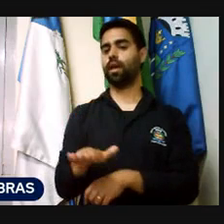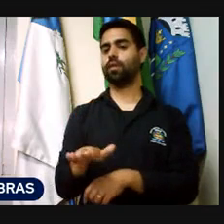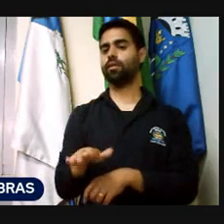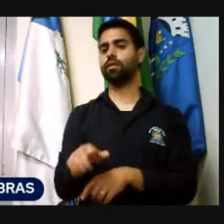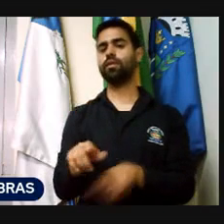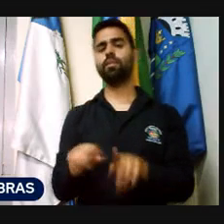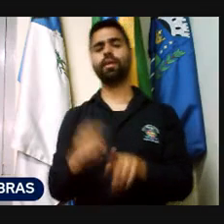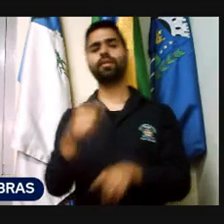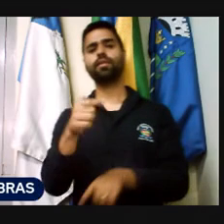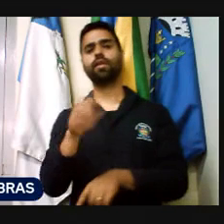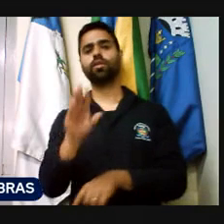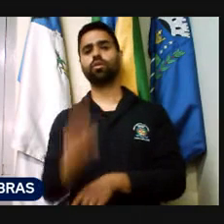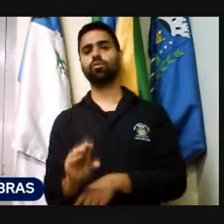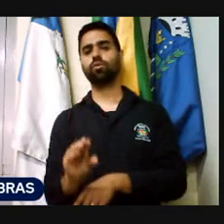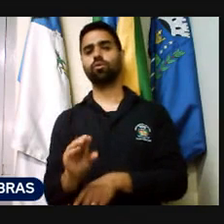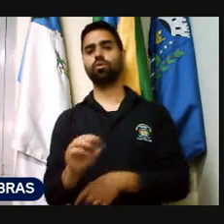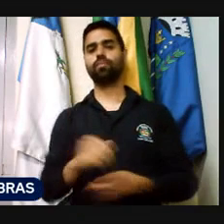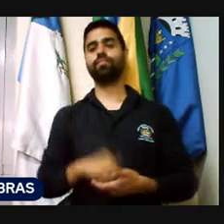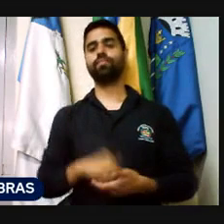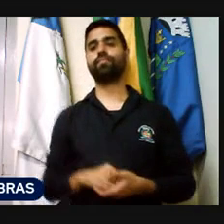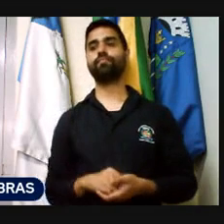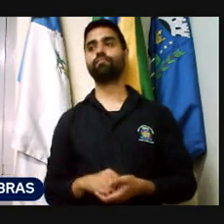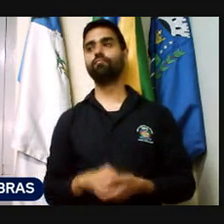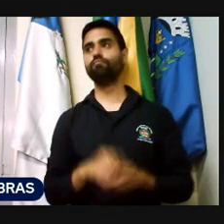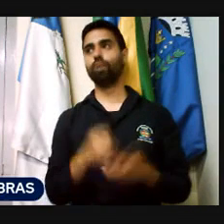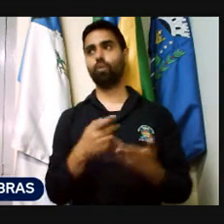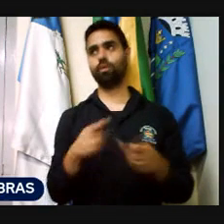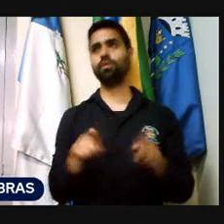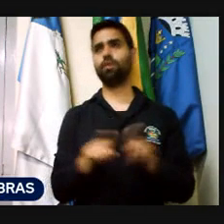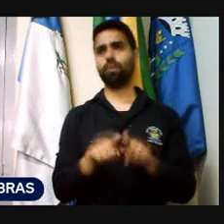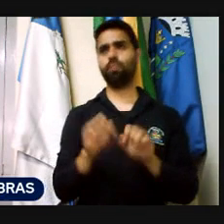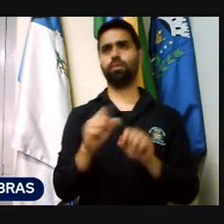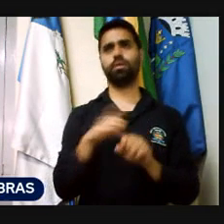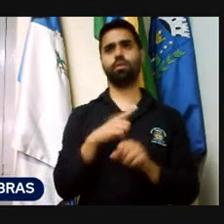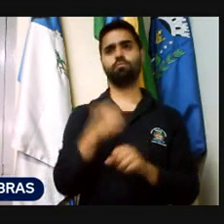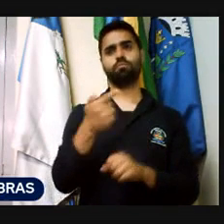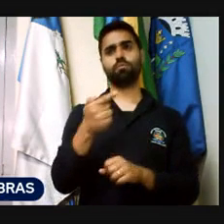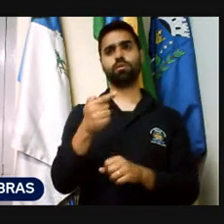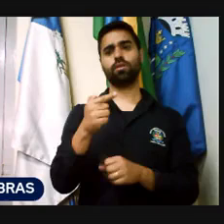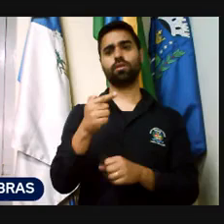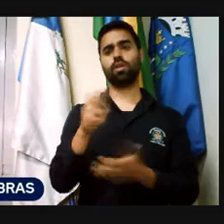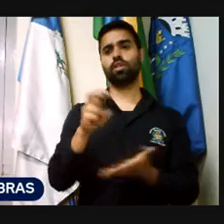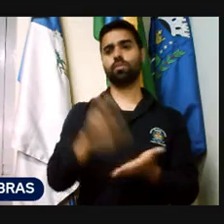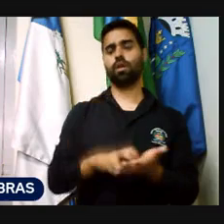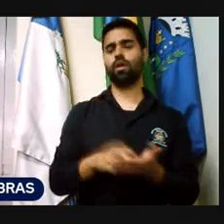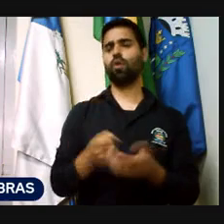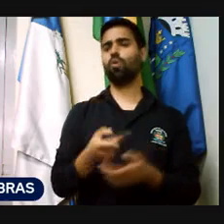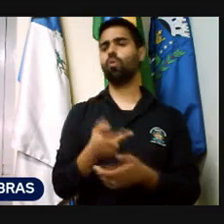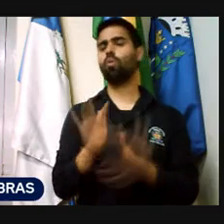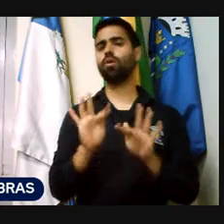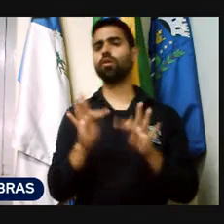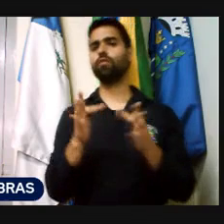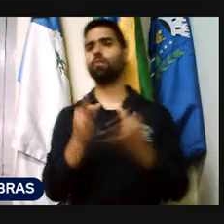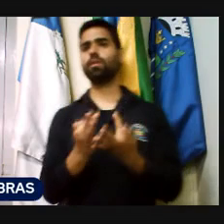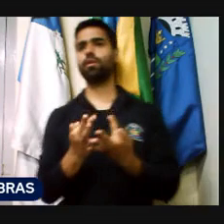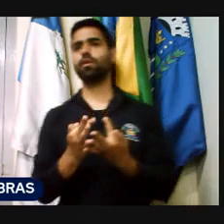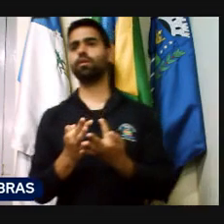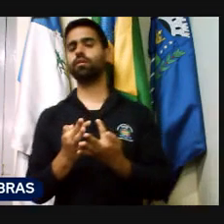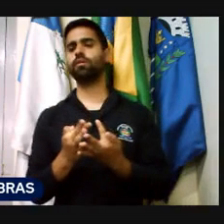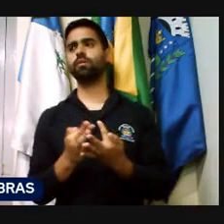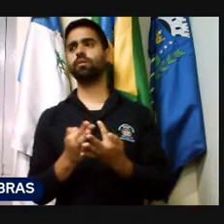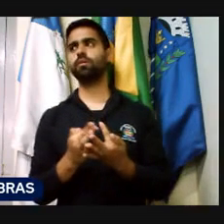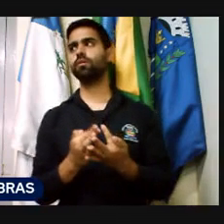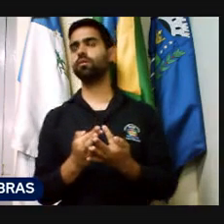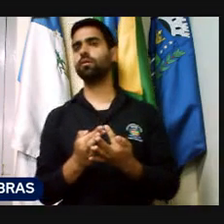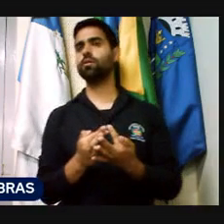da noite. Então, é outra coisa também, né? Podia ter uns 7 horas da manhã. Quantas famílias que às vezes não tem condições de... Quantas